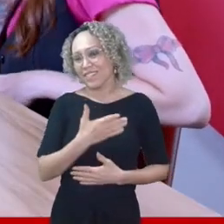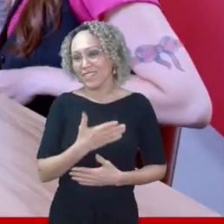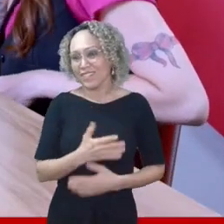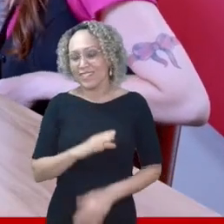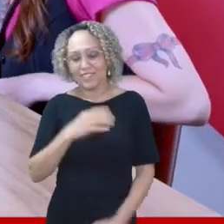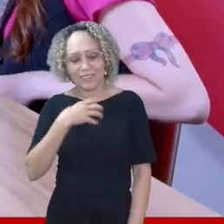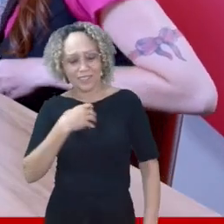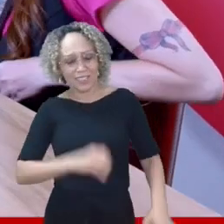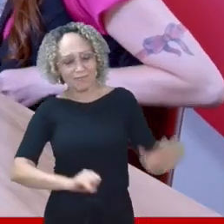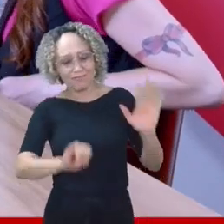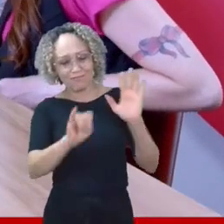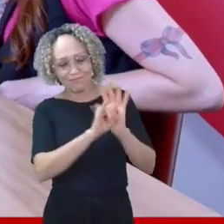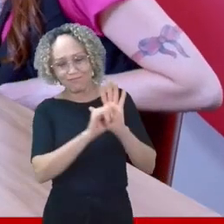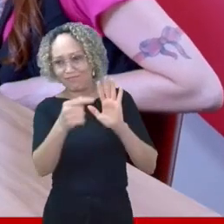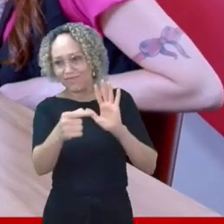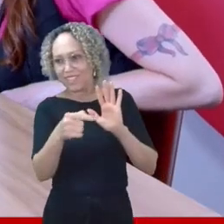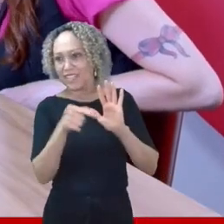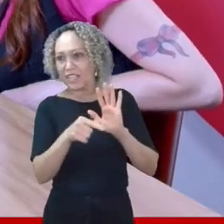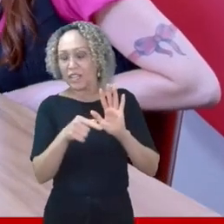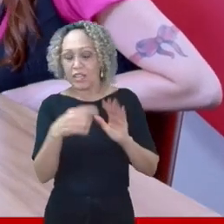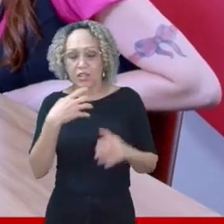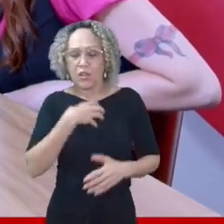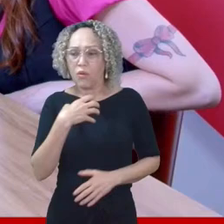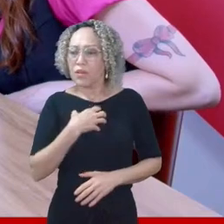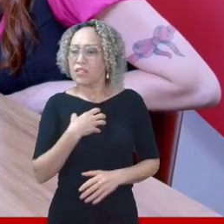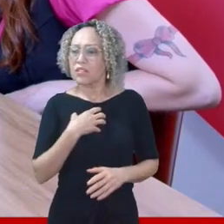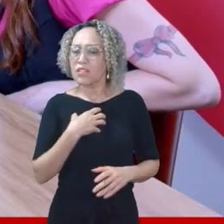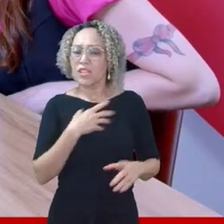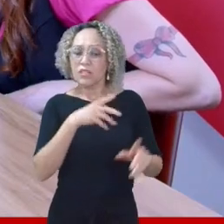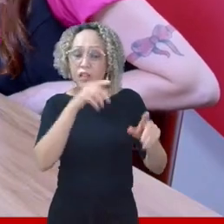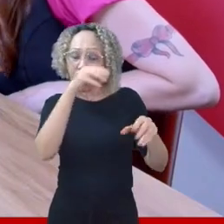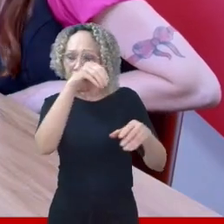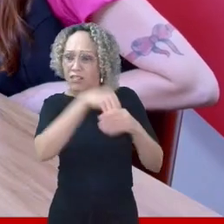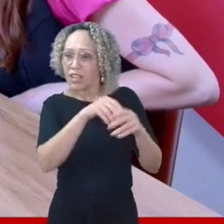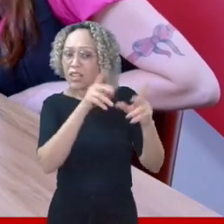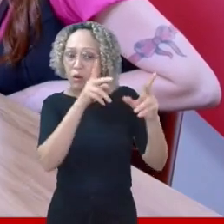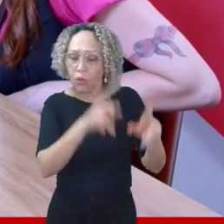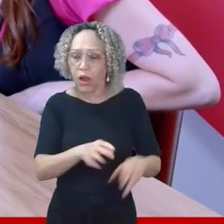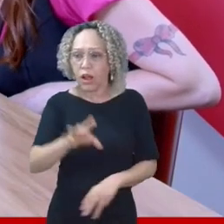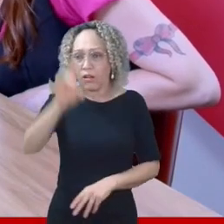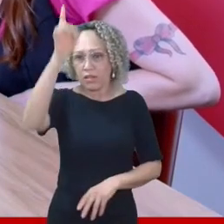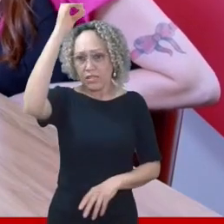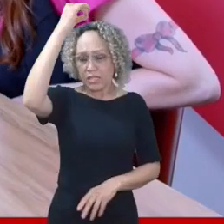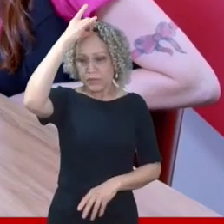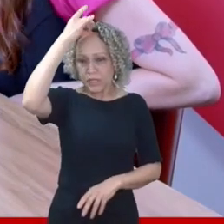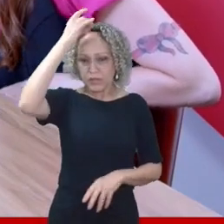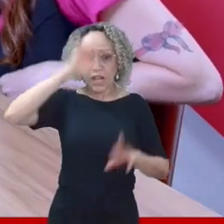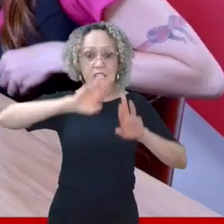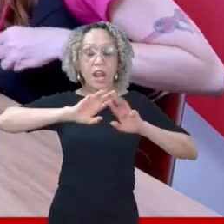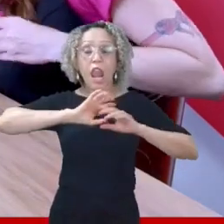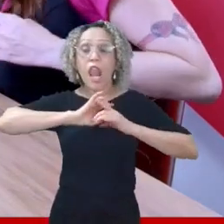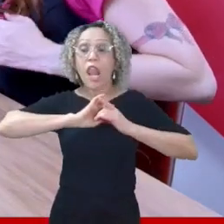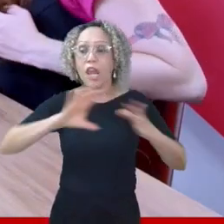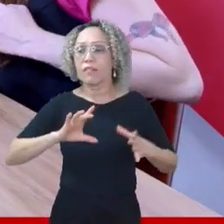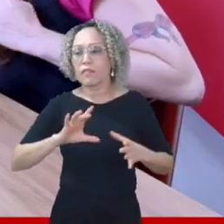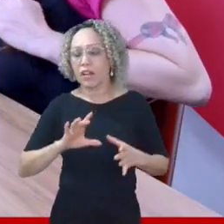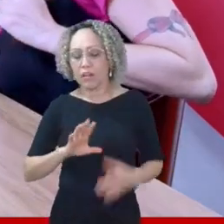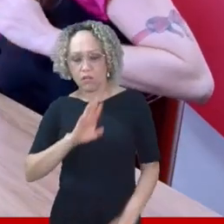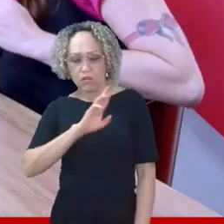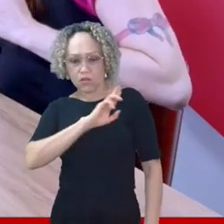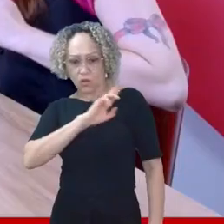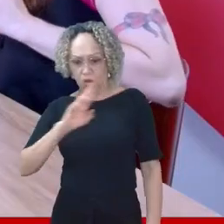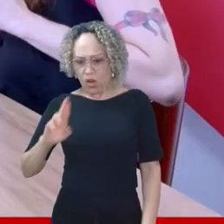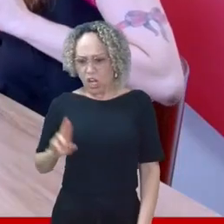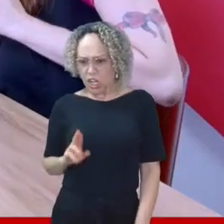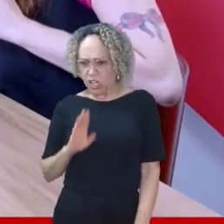Tu me resumiu muito, porque eu me sinto muito com essa questão de espiritualidade livre. Uhum. Eu tenho as